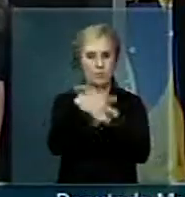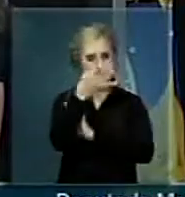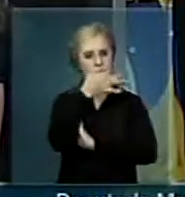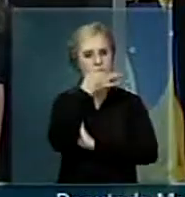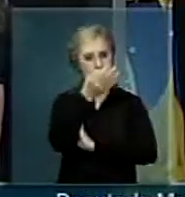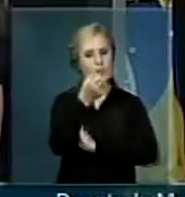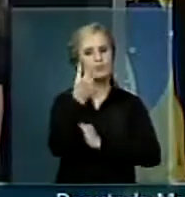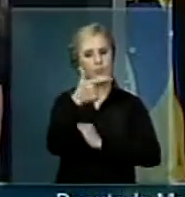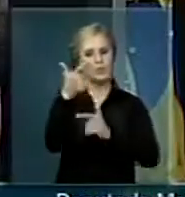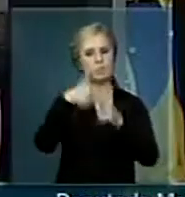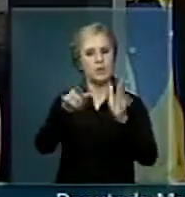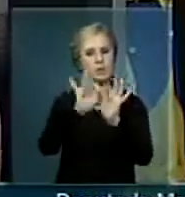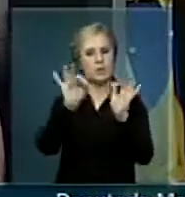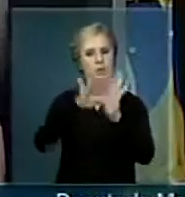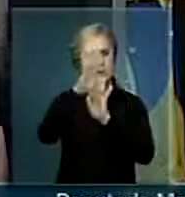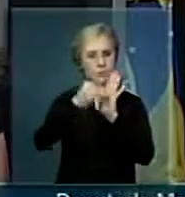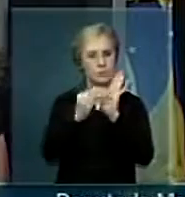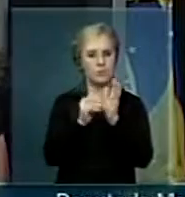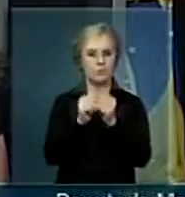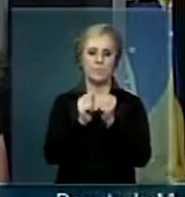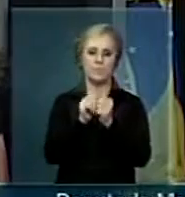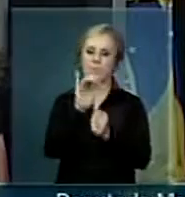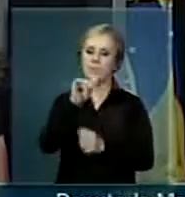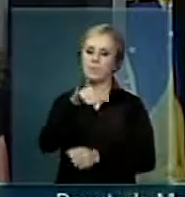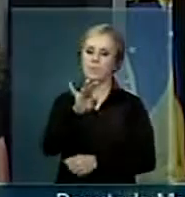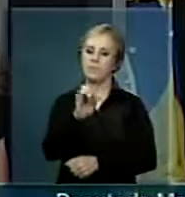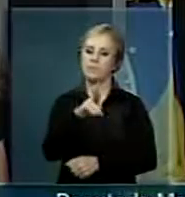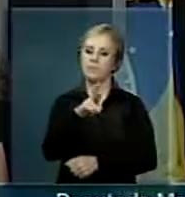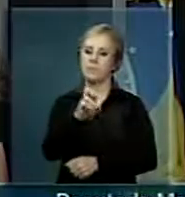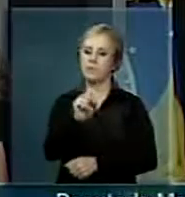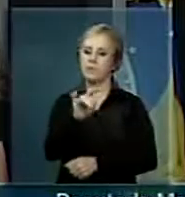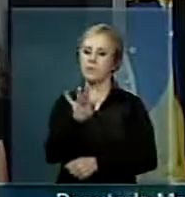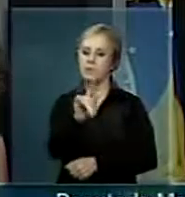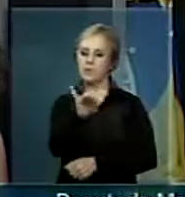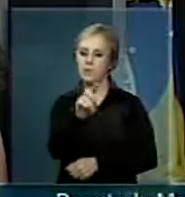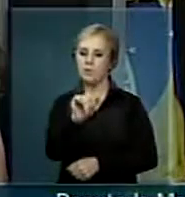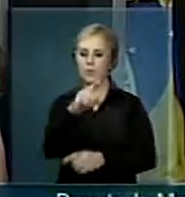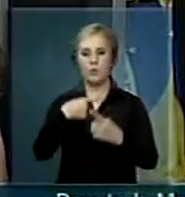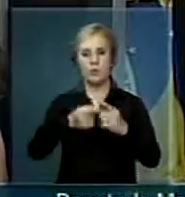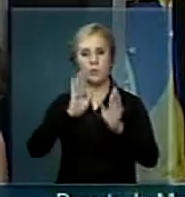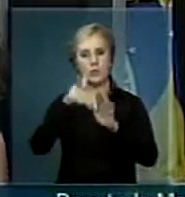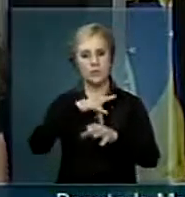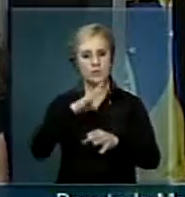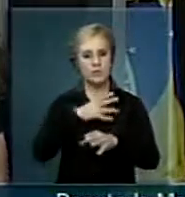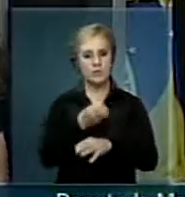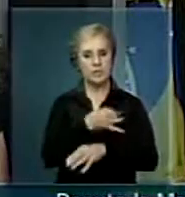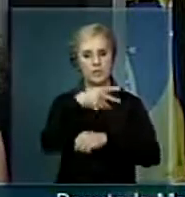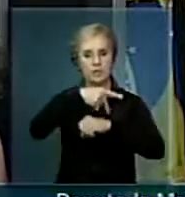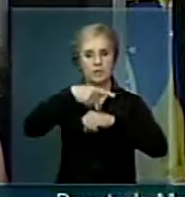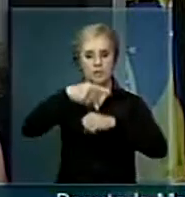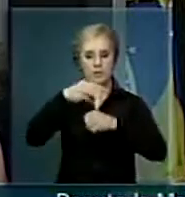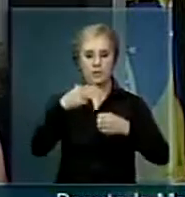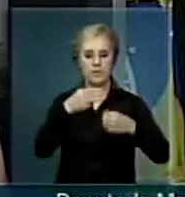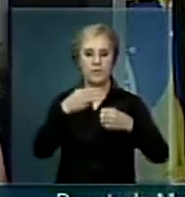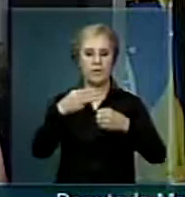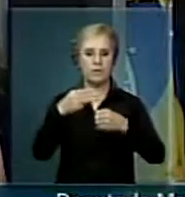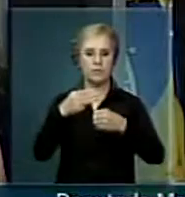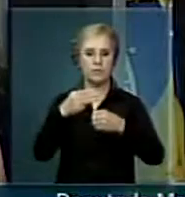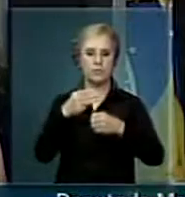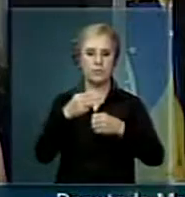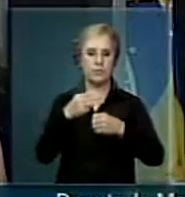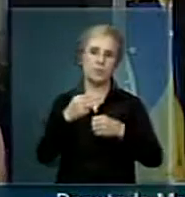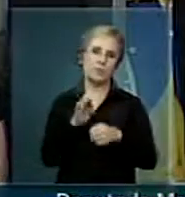sugestão, não há nenhum problema de incluir, né, porque na realidade isso já existe em estados limítrofes, quando a universidade, por